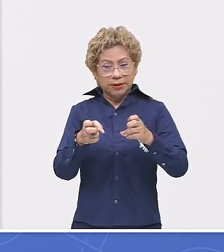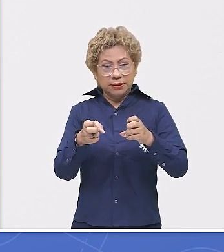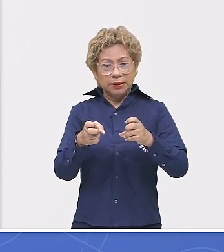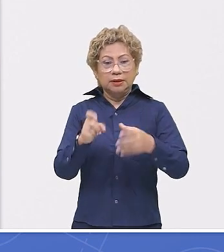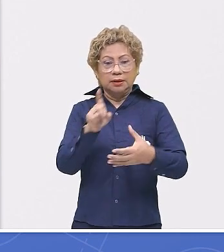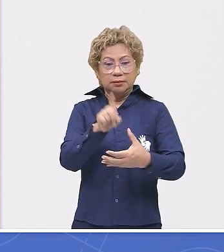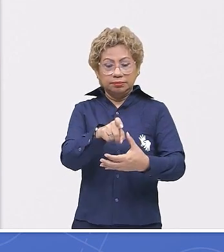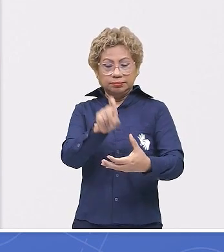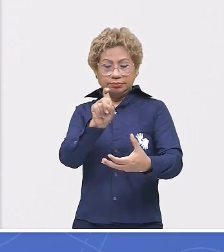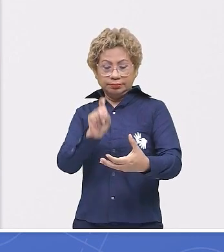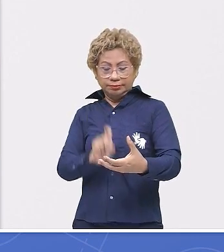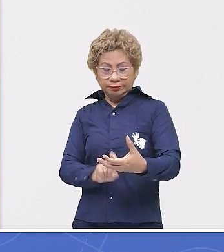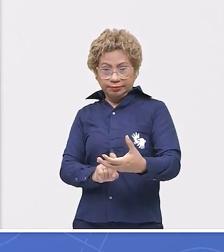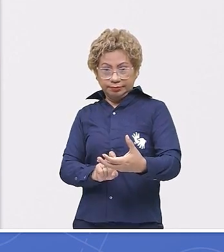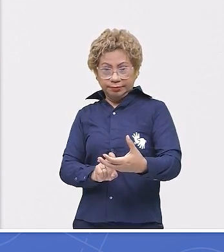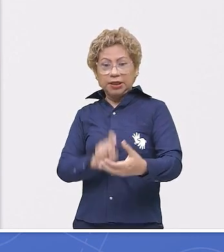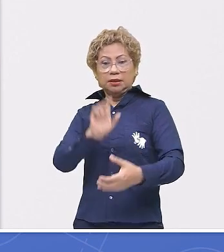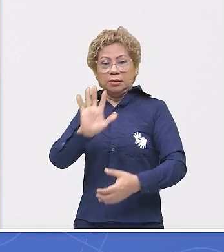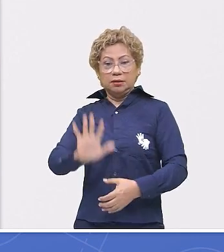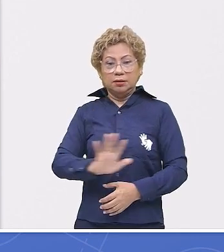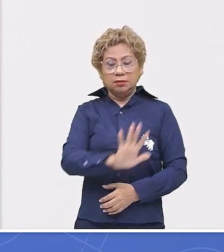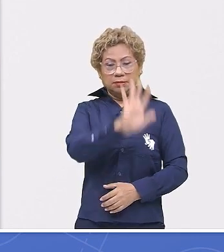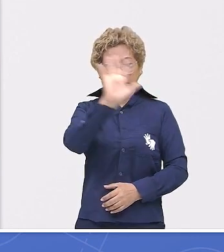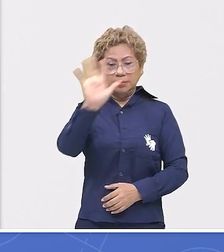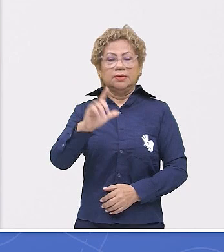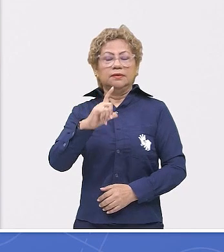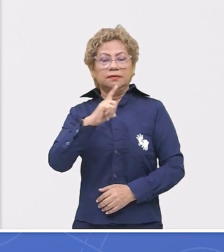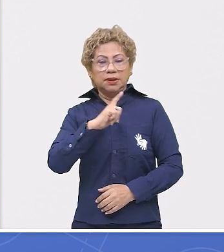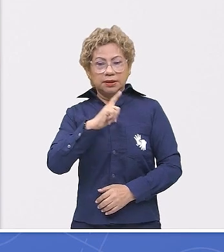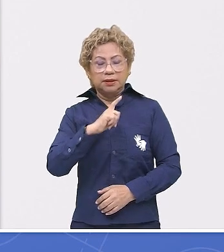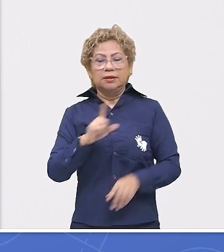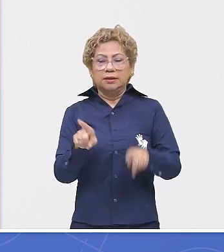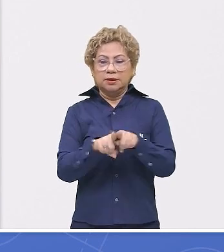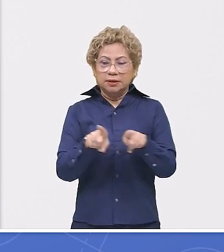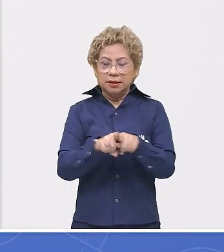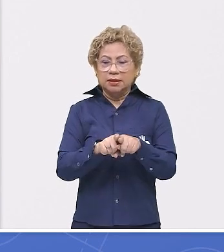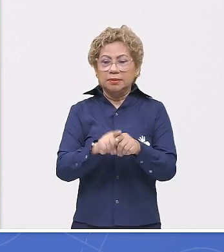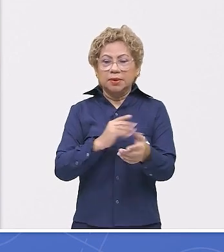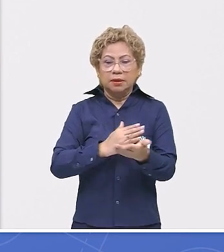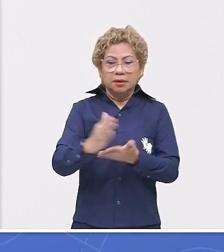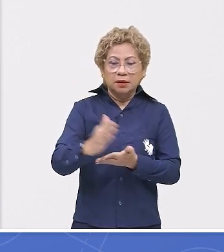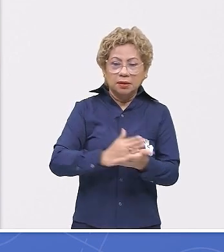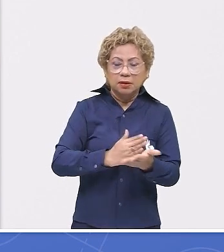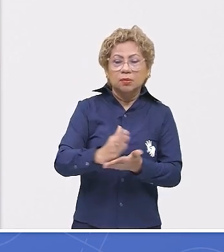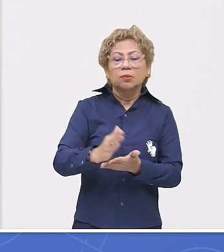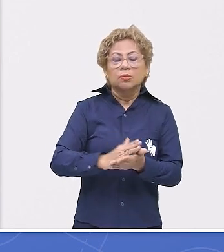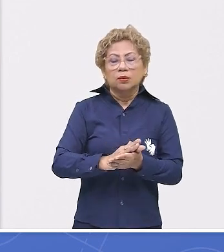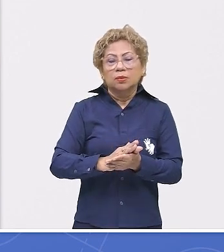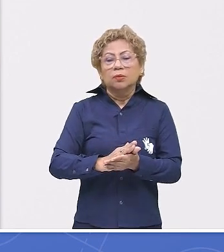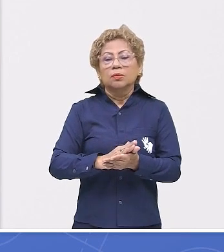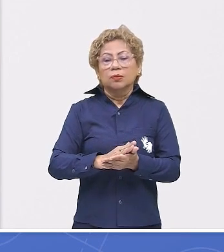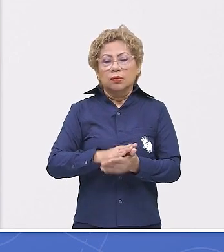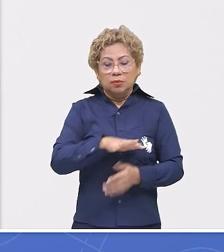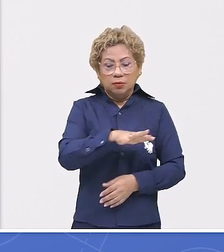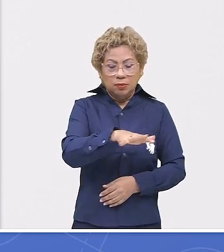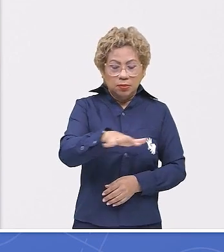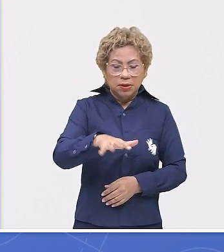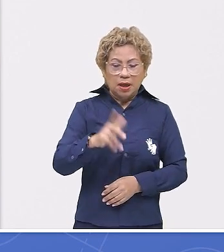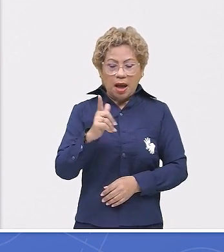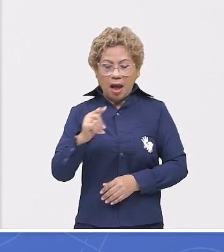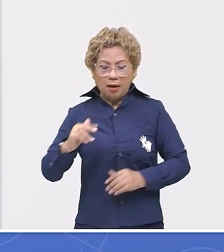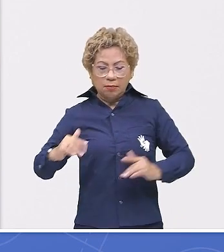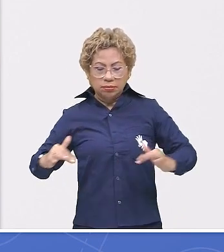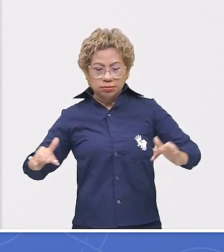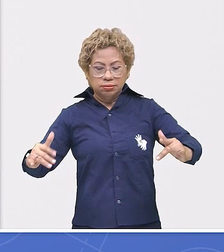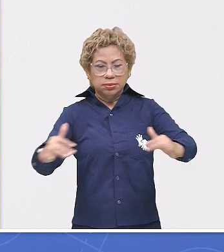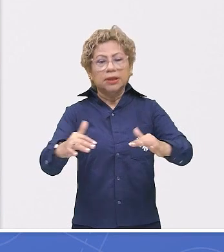tão certinho, ok? Então, vai existir ilhas também. Então, cada país, né, vai acabar se inserindo